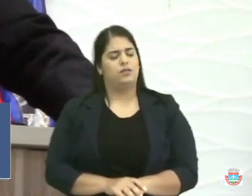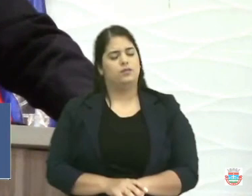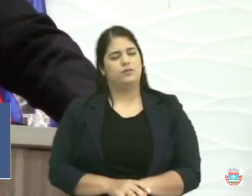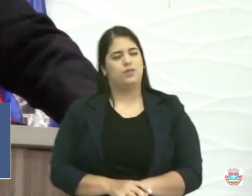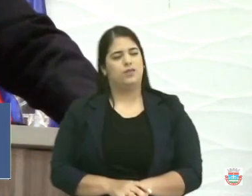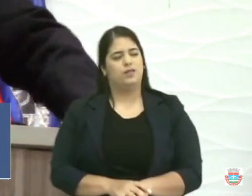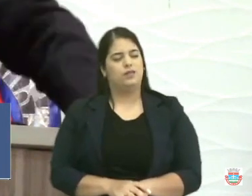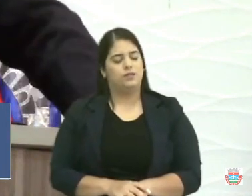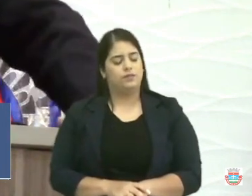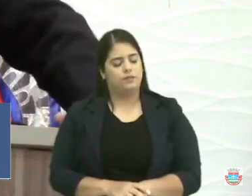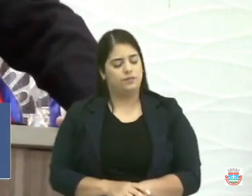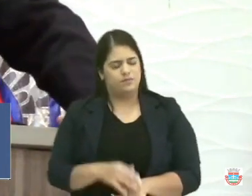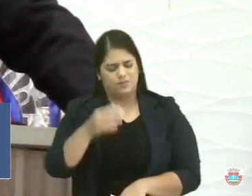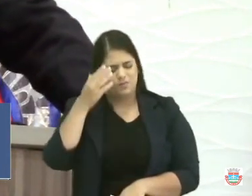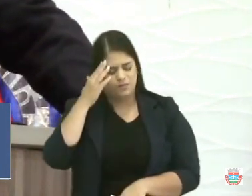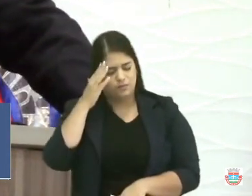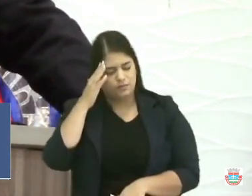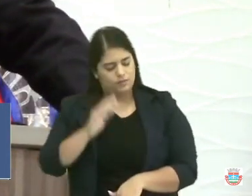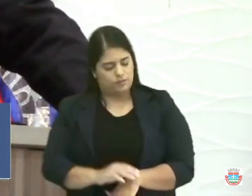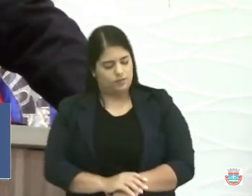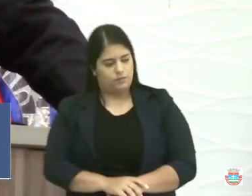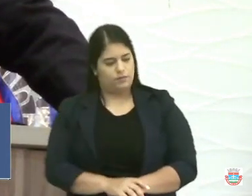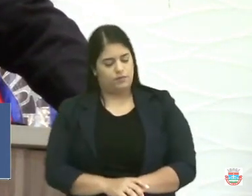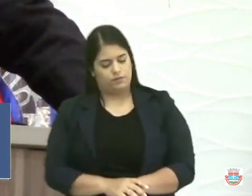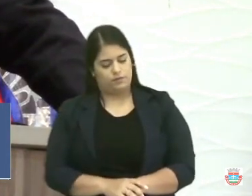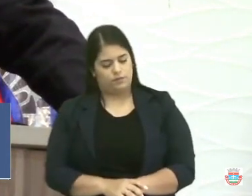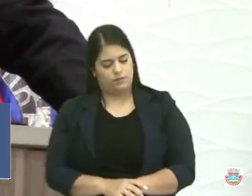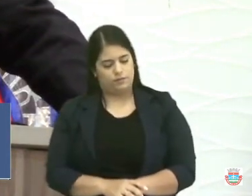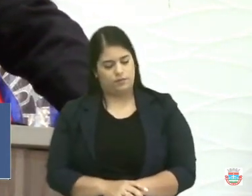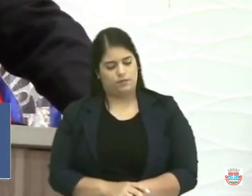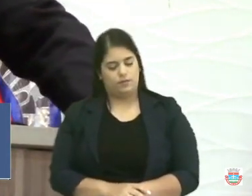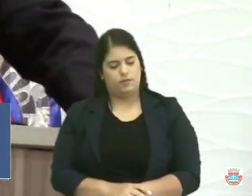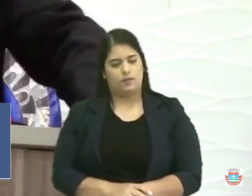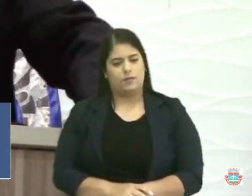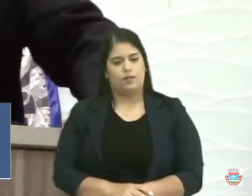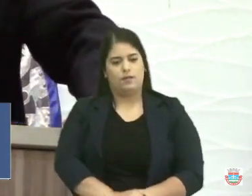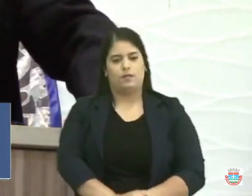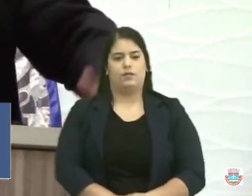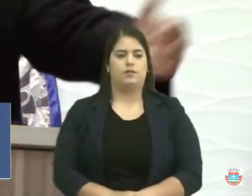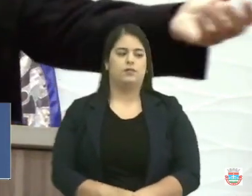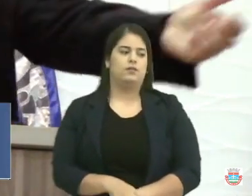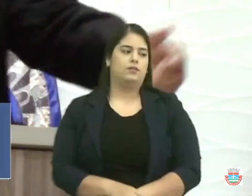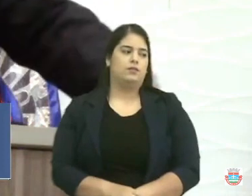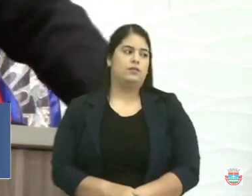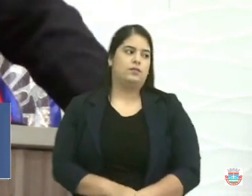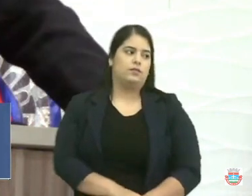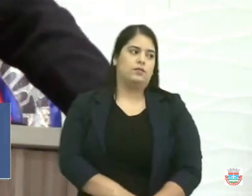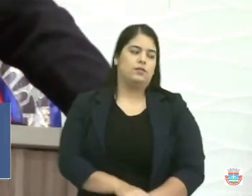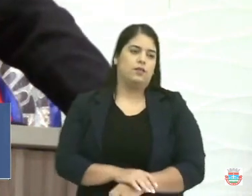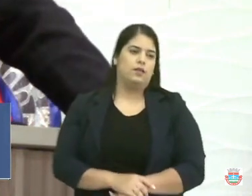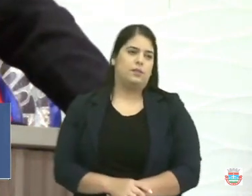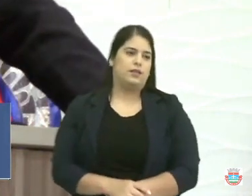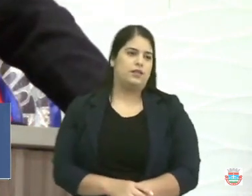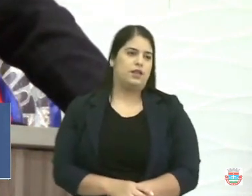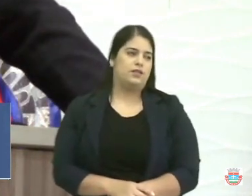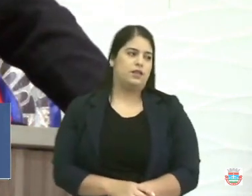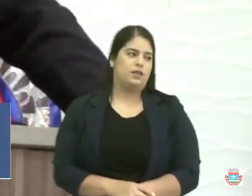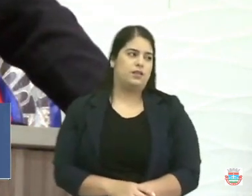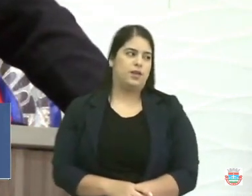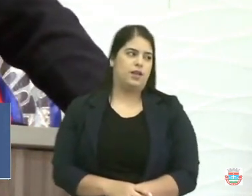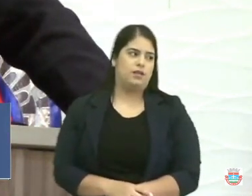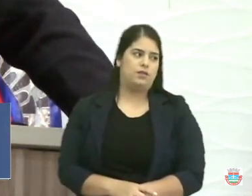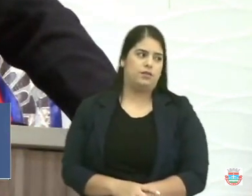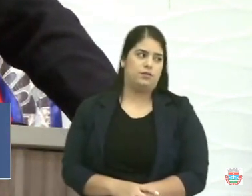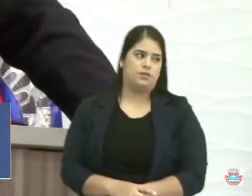só de vocês. Porque tem gente que vota. Um saco de cimento, 1 milhão de teia, tijolo, que é só para vereador bom desse jeito.